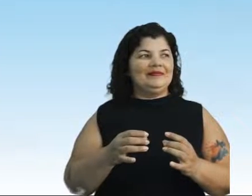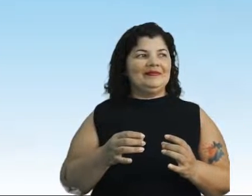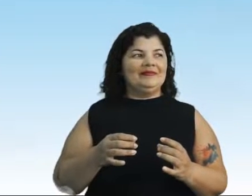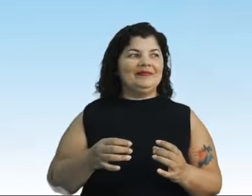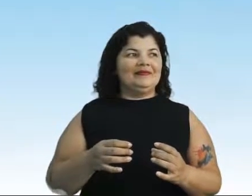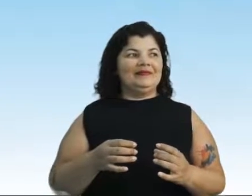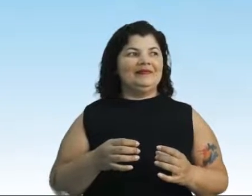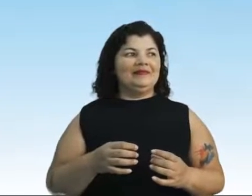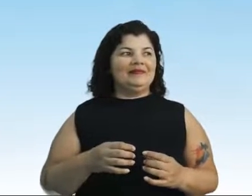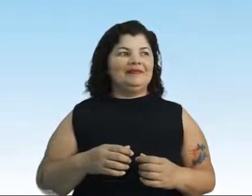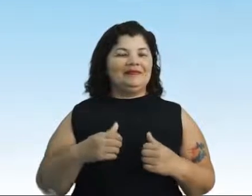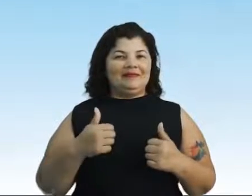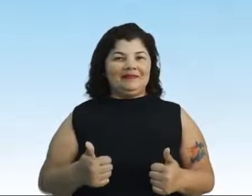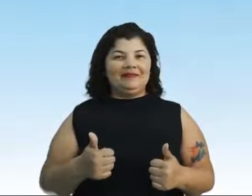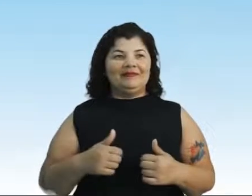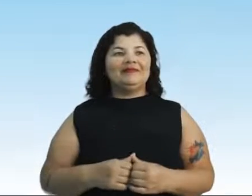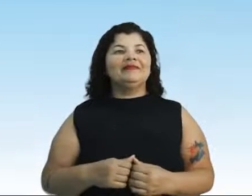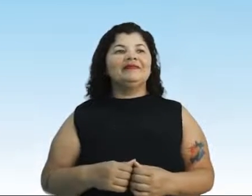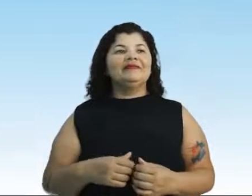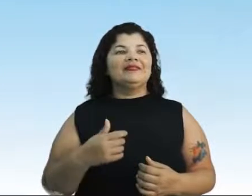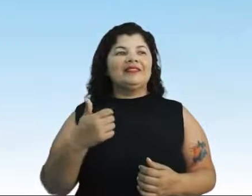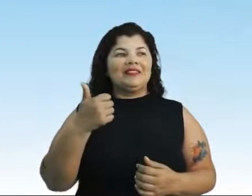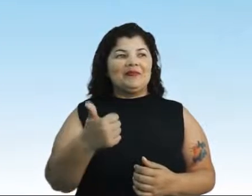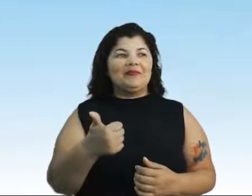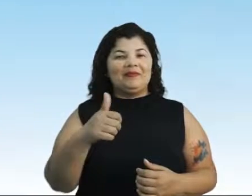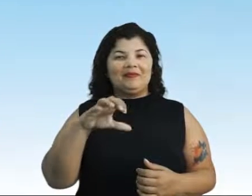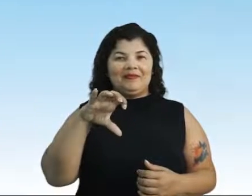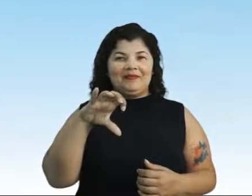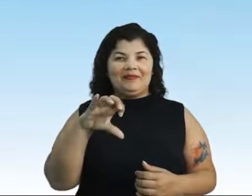frente. Então, olha só, em